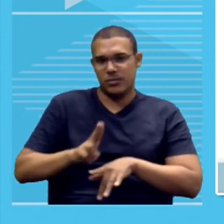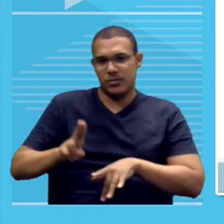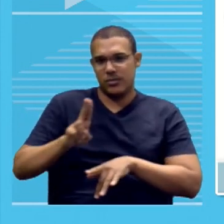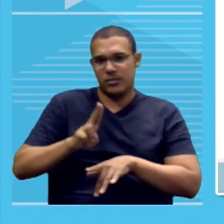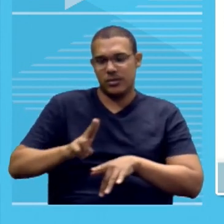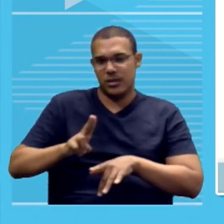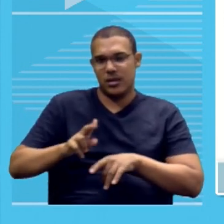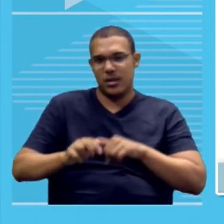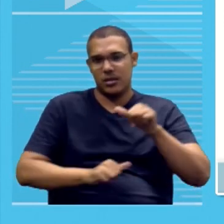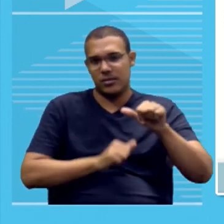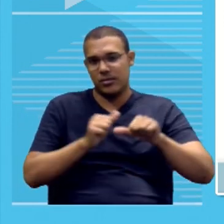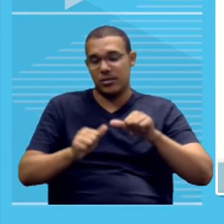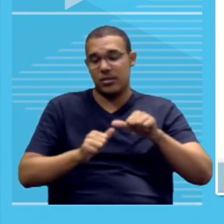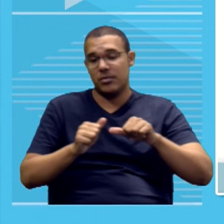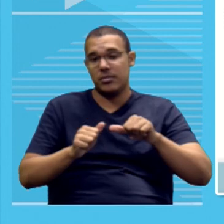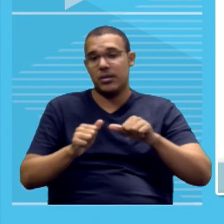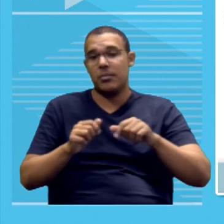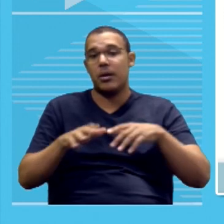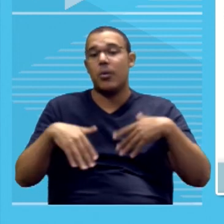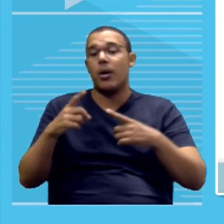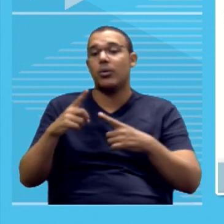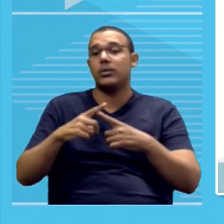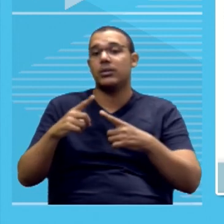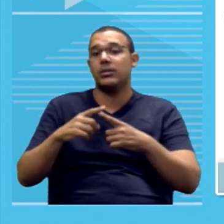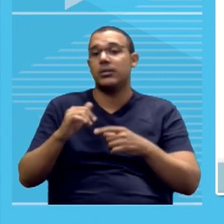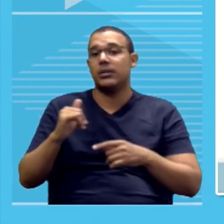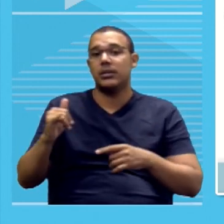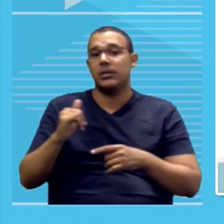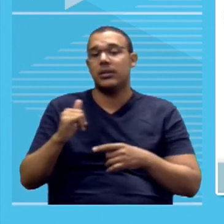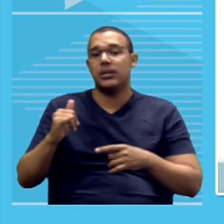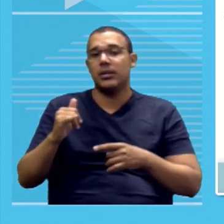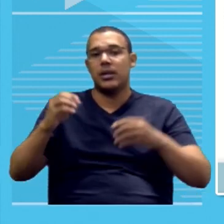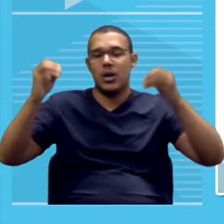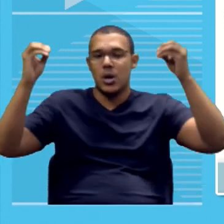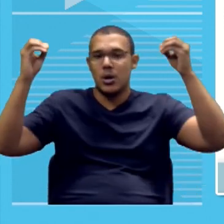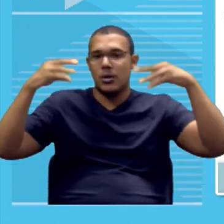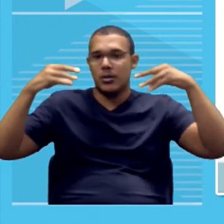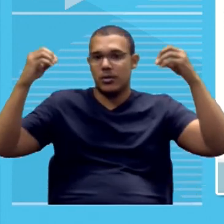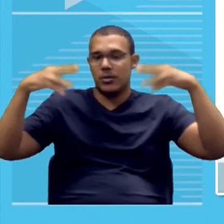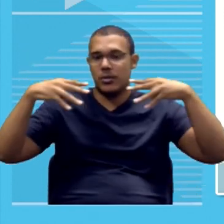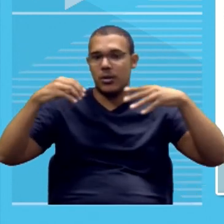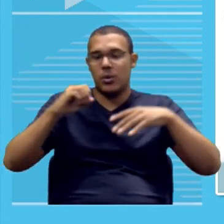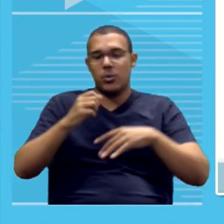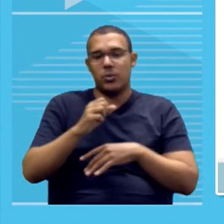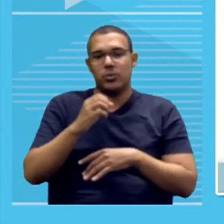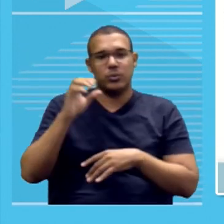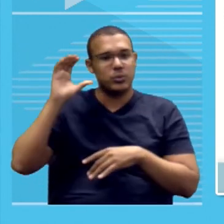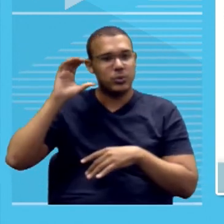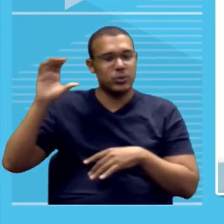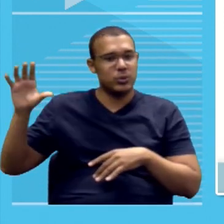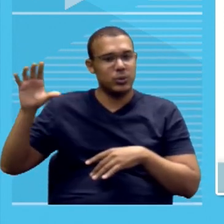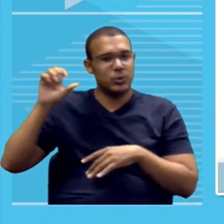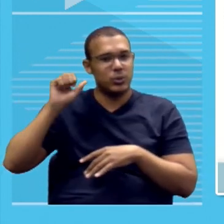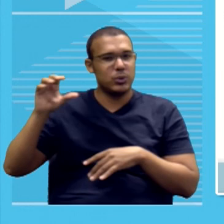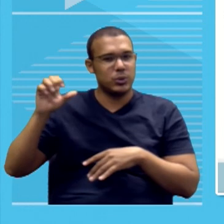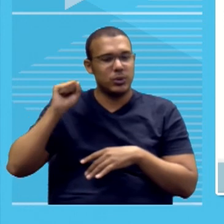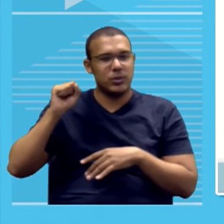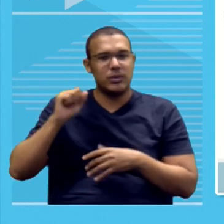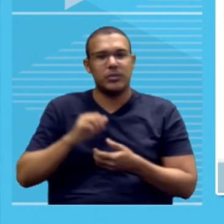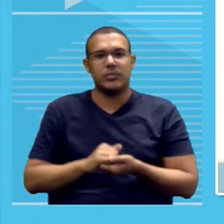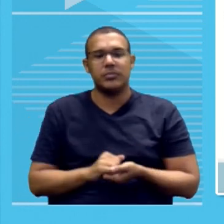vão transformar em que tipo de energia? Uma energia luminosa, uma energia sonora, né? Você consegue escutar o que está